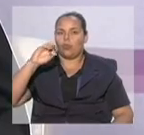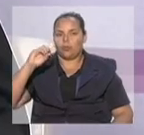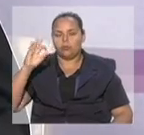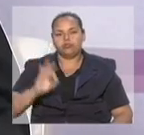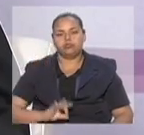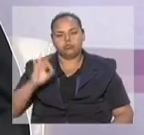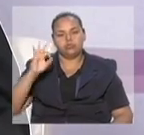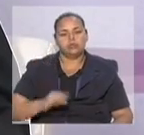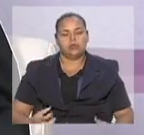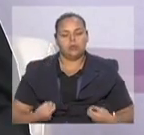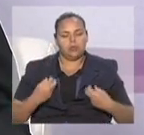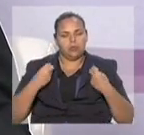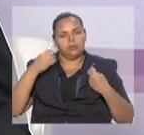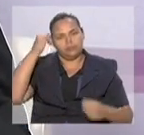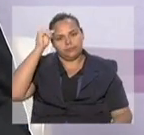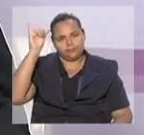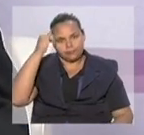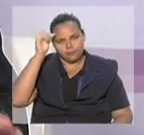ser preveníveis